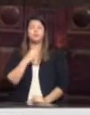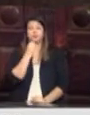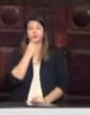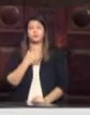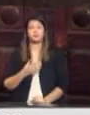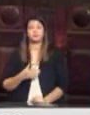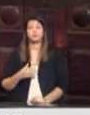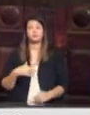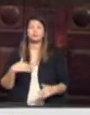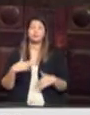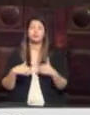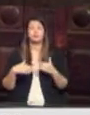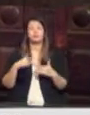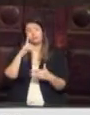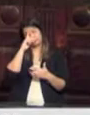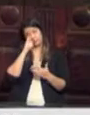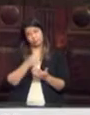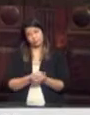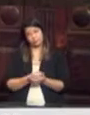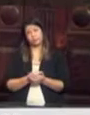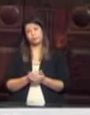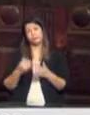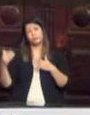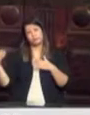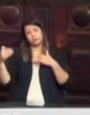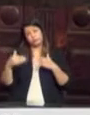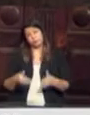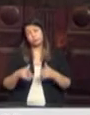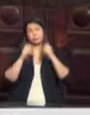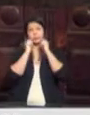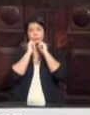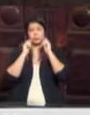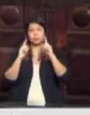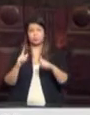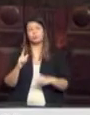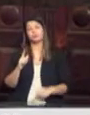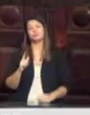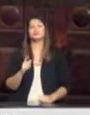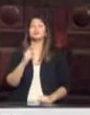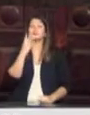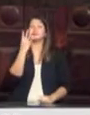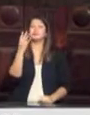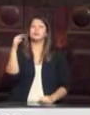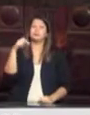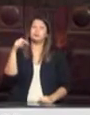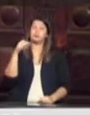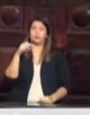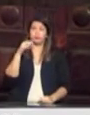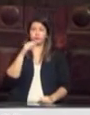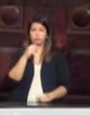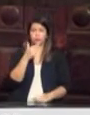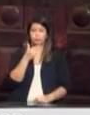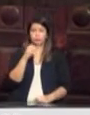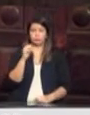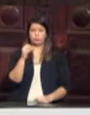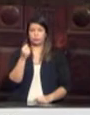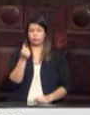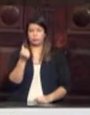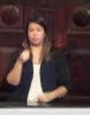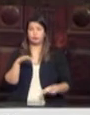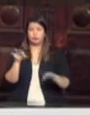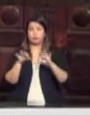não decide, chega essa casa em 4 de novembro de 16, o projeto de